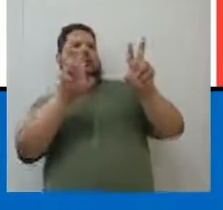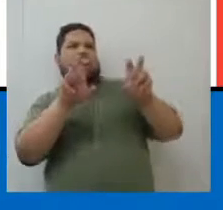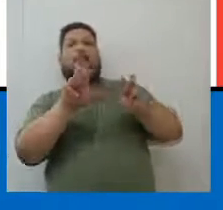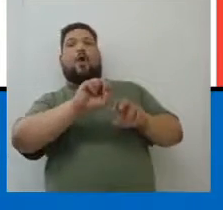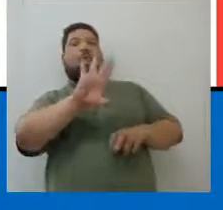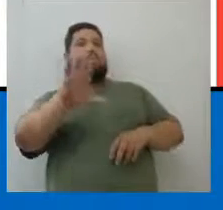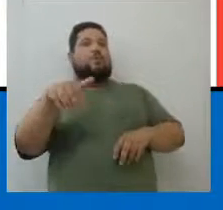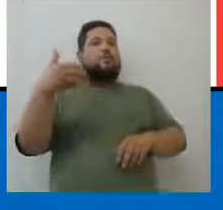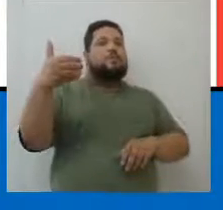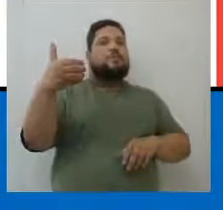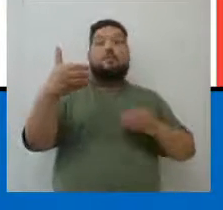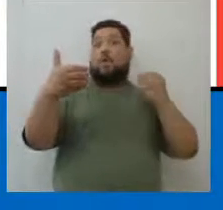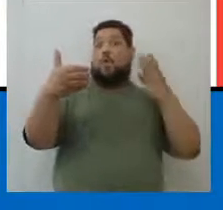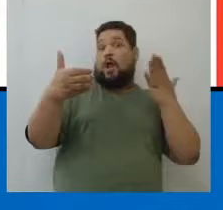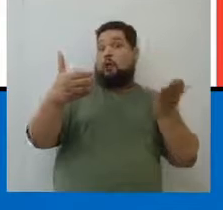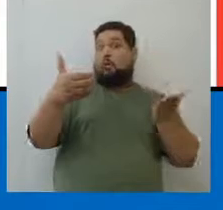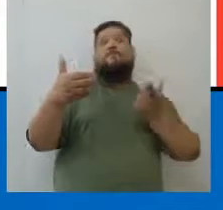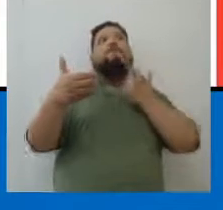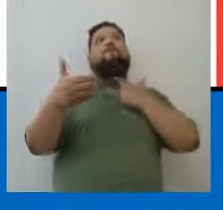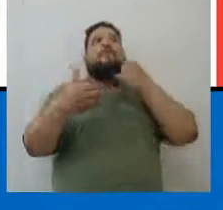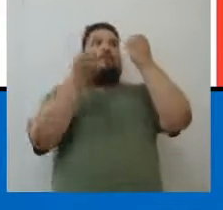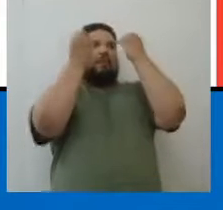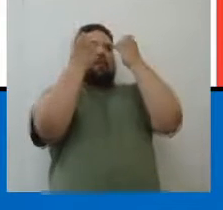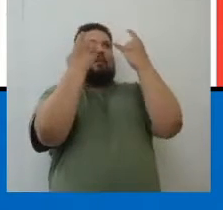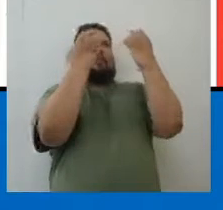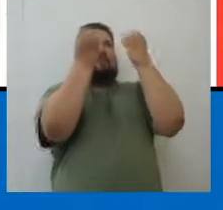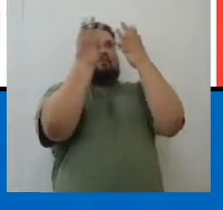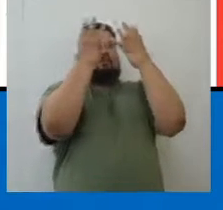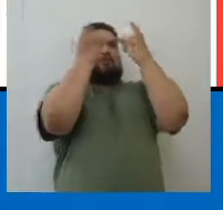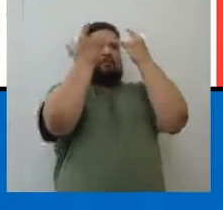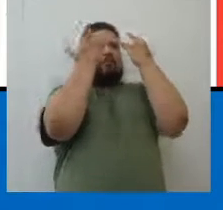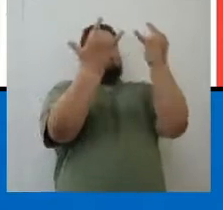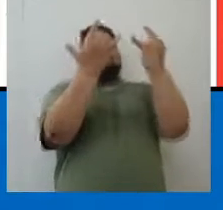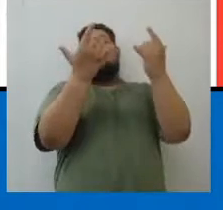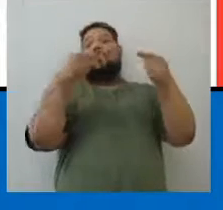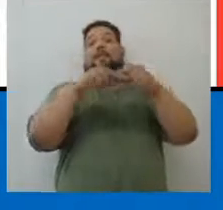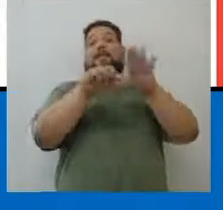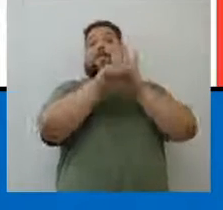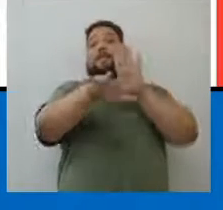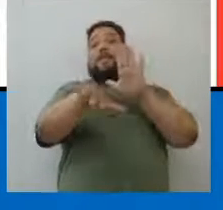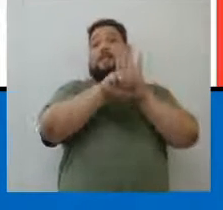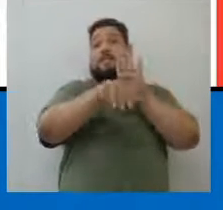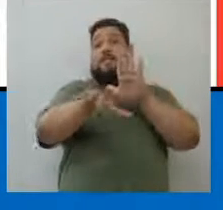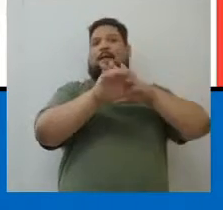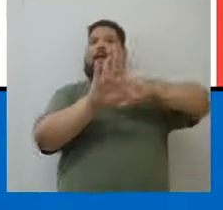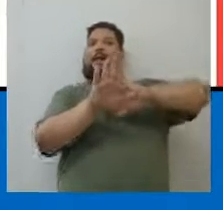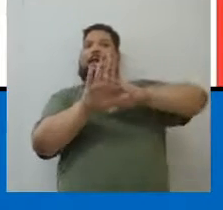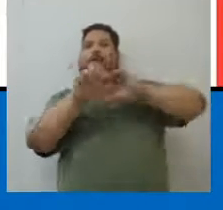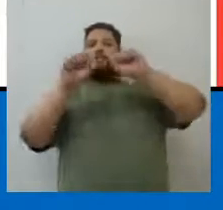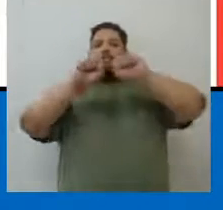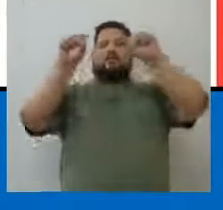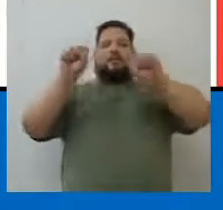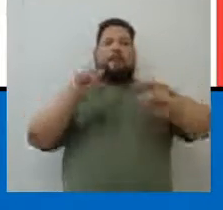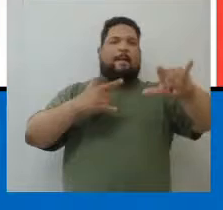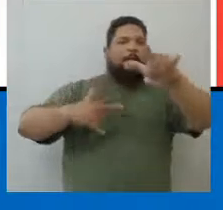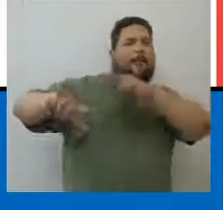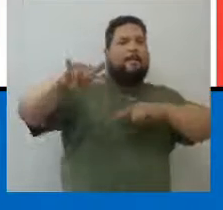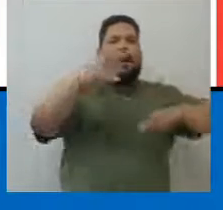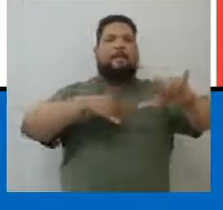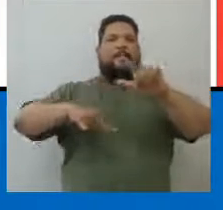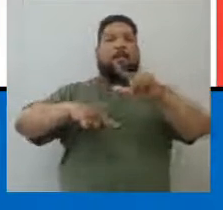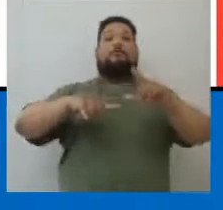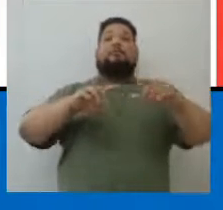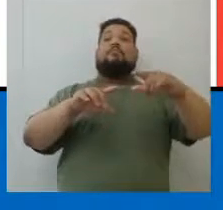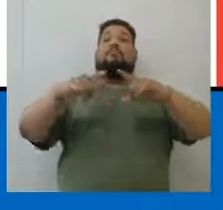um celular e você começa a desejar aquilo. Então é a grande mídia, tá? É o sistema querendo manipular as informações que você